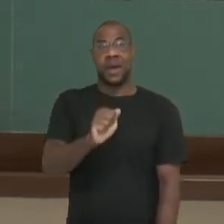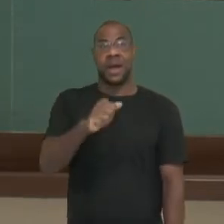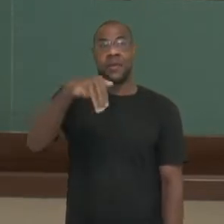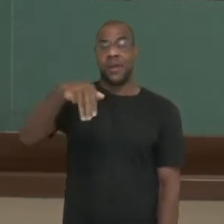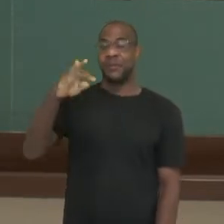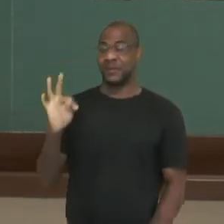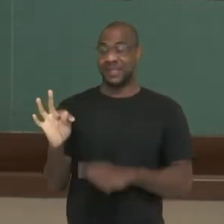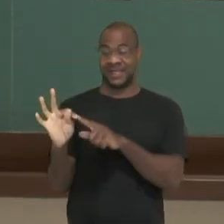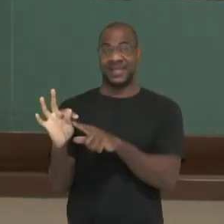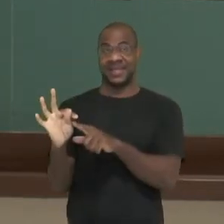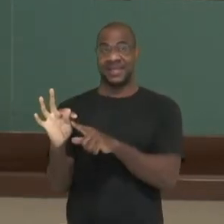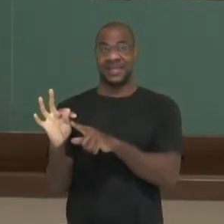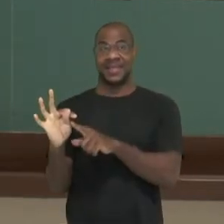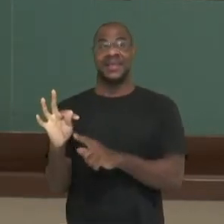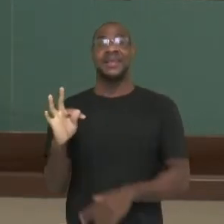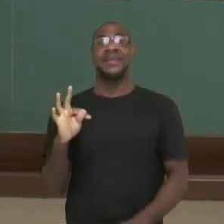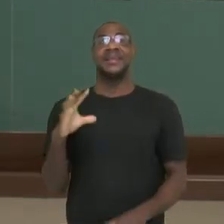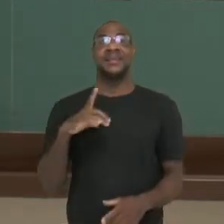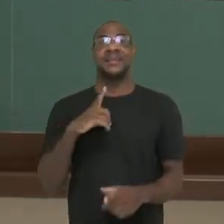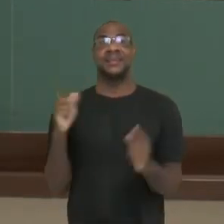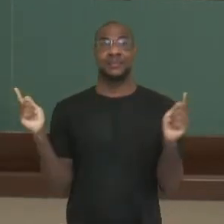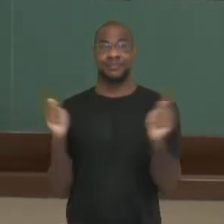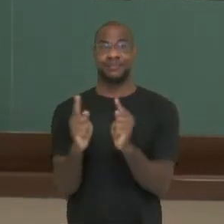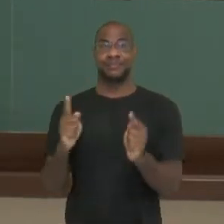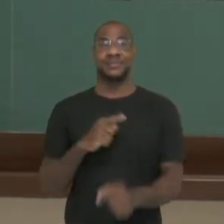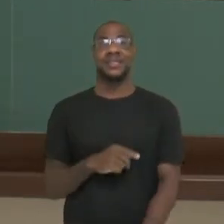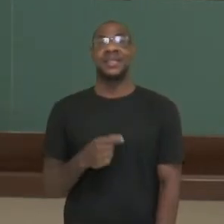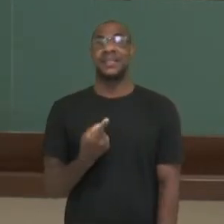e o T, eu fico com